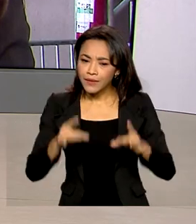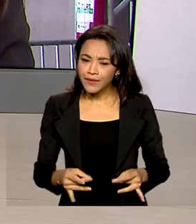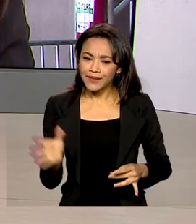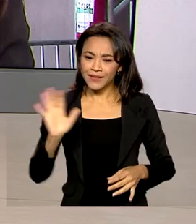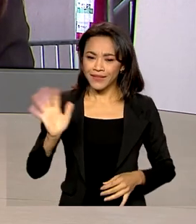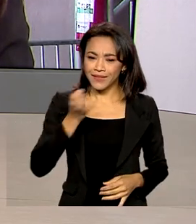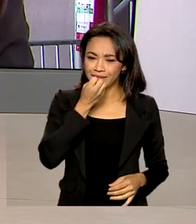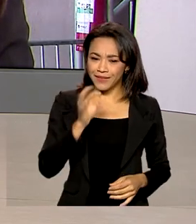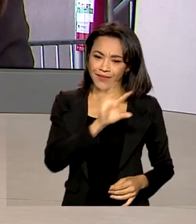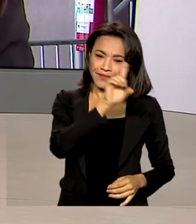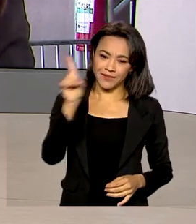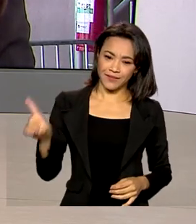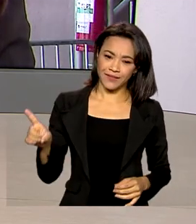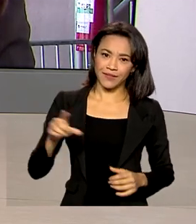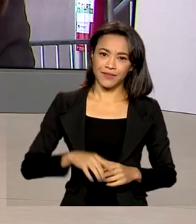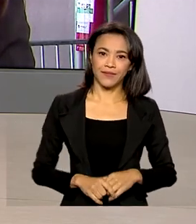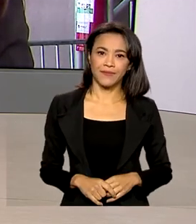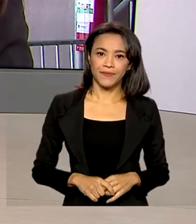Priscila.